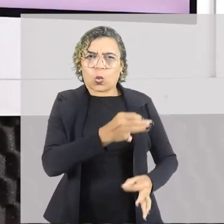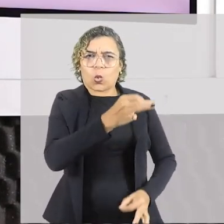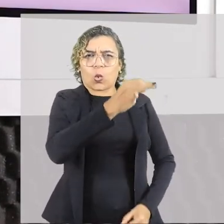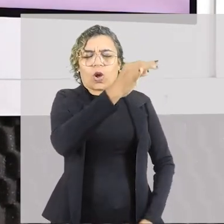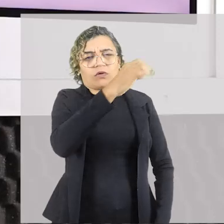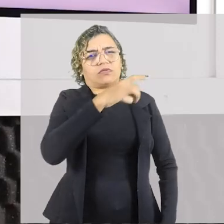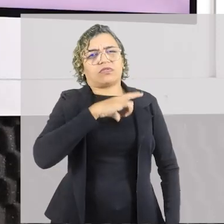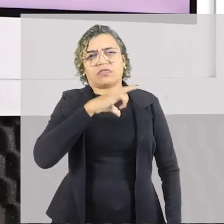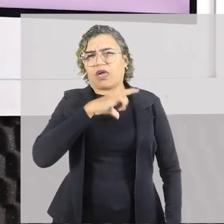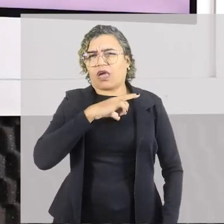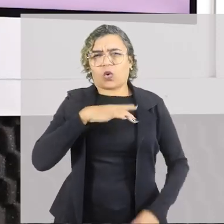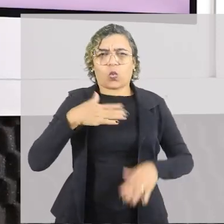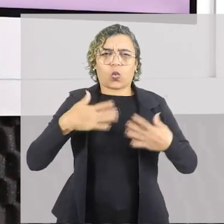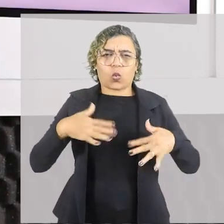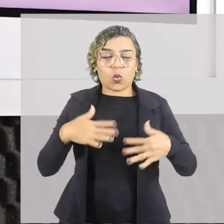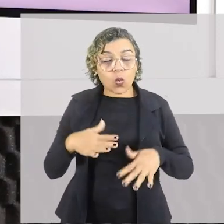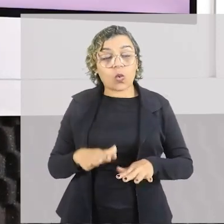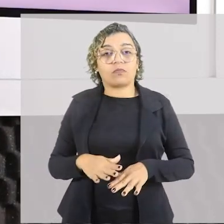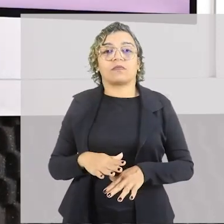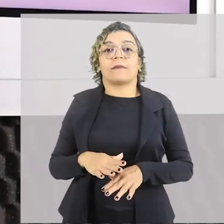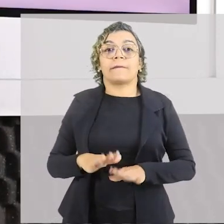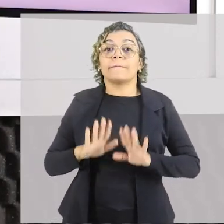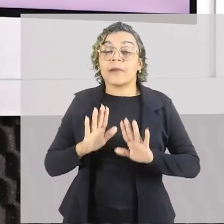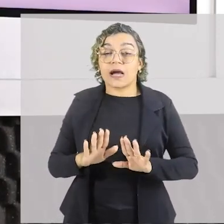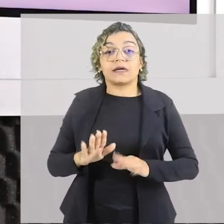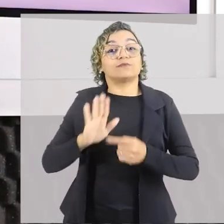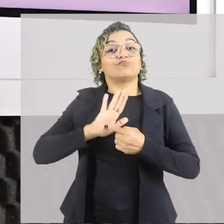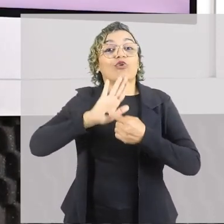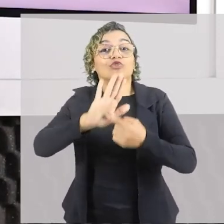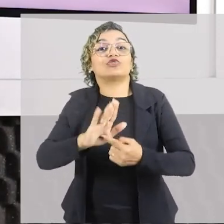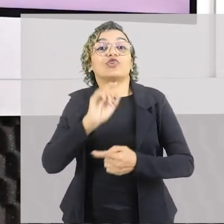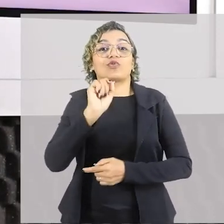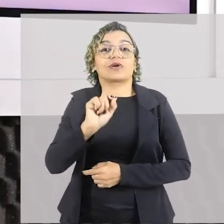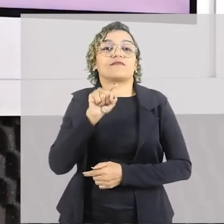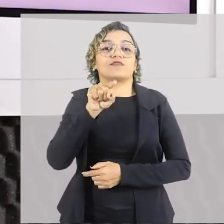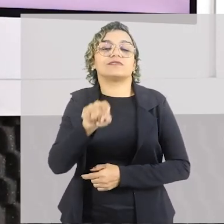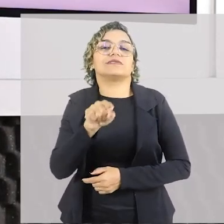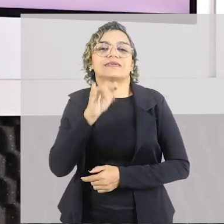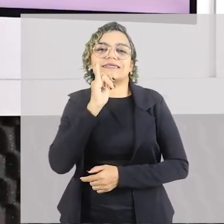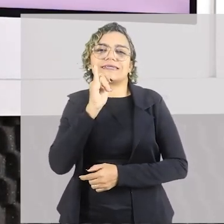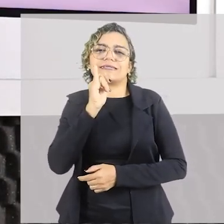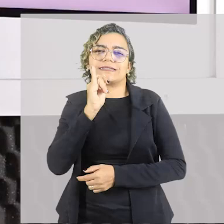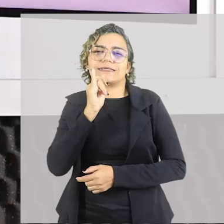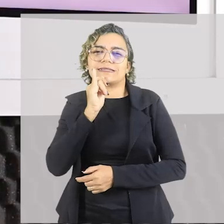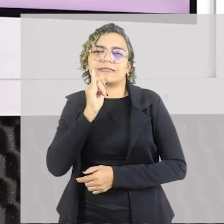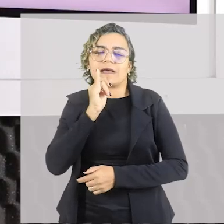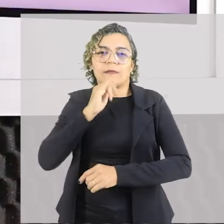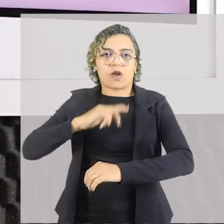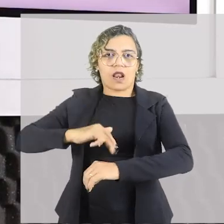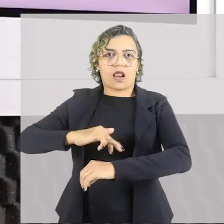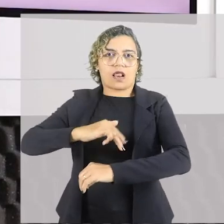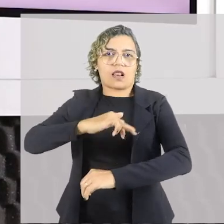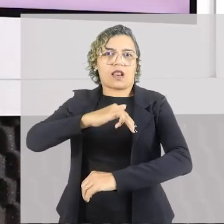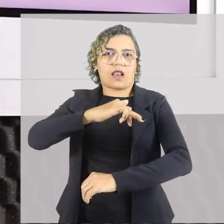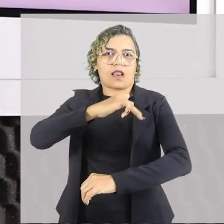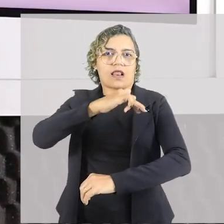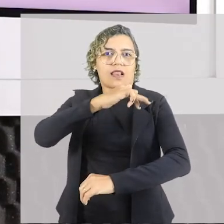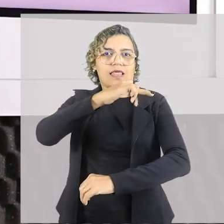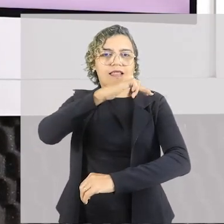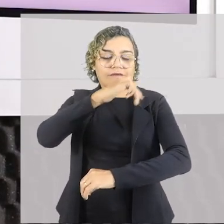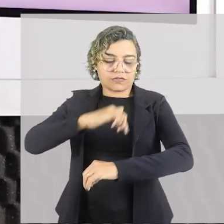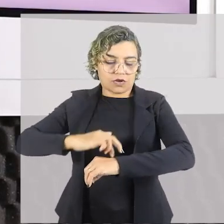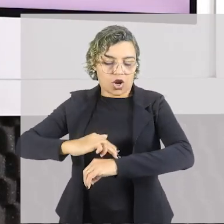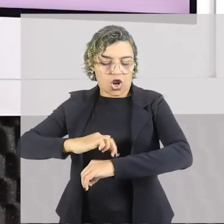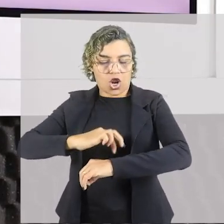temos ainda essa altitude aqui não. Mas é só para te mostrar que se você por acaso sobe uma montanha, sobe quanto mais alta a